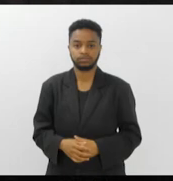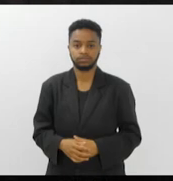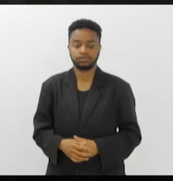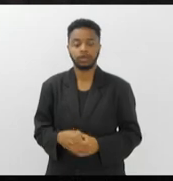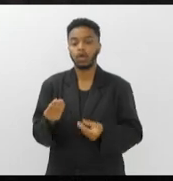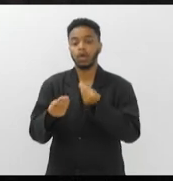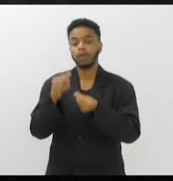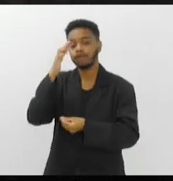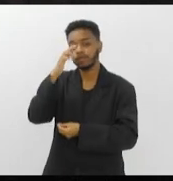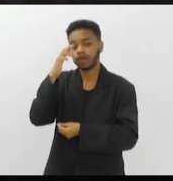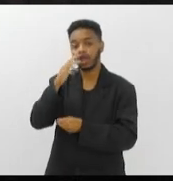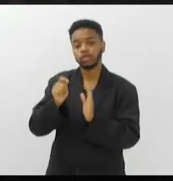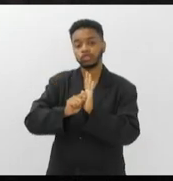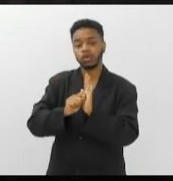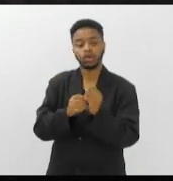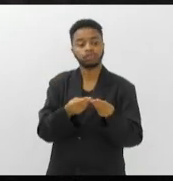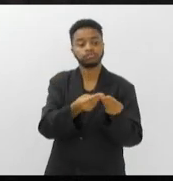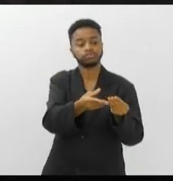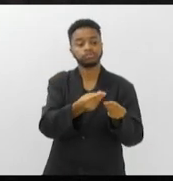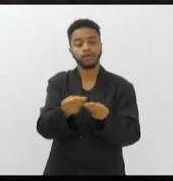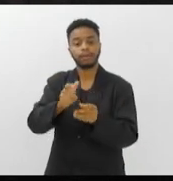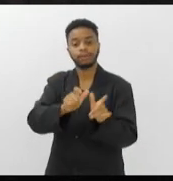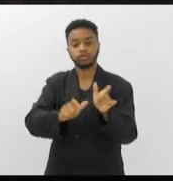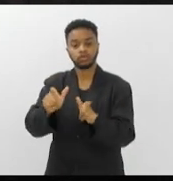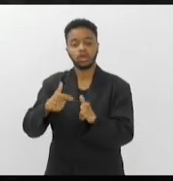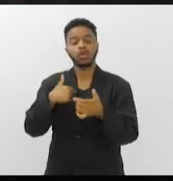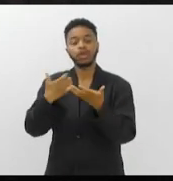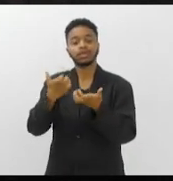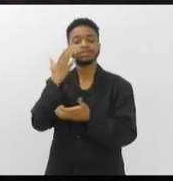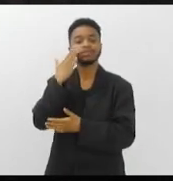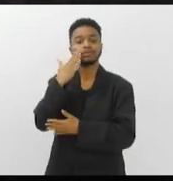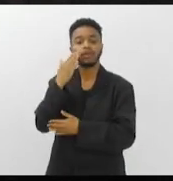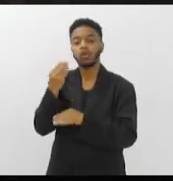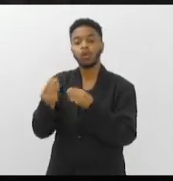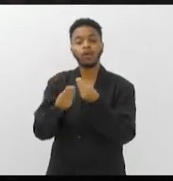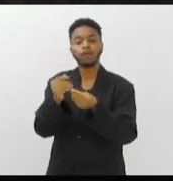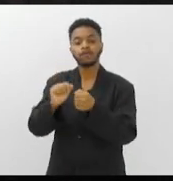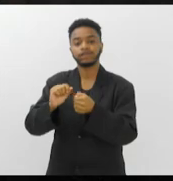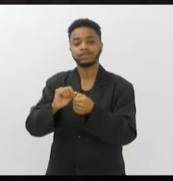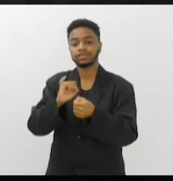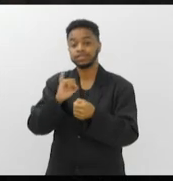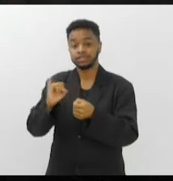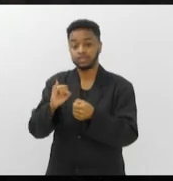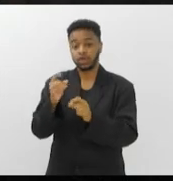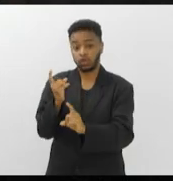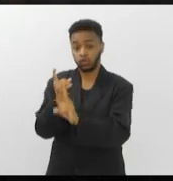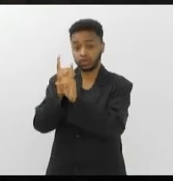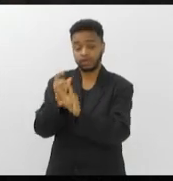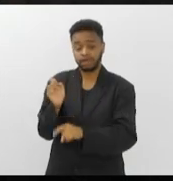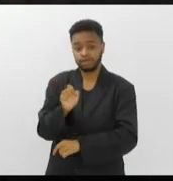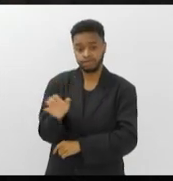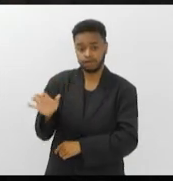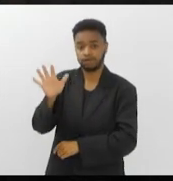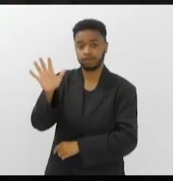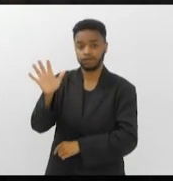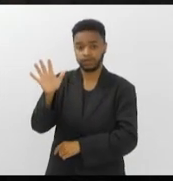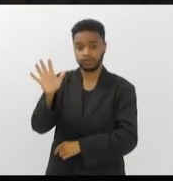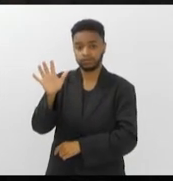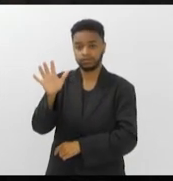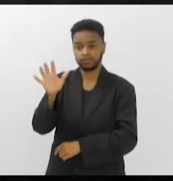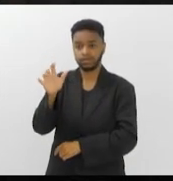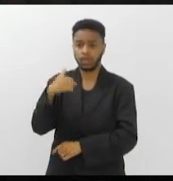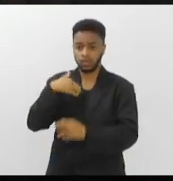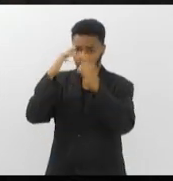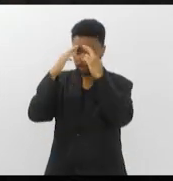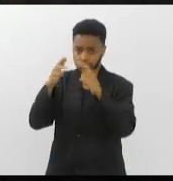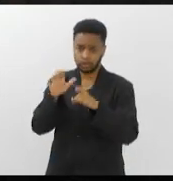essa droga chegar na mão do usuário. Eu quero saber como eles vão fazer quando pegarem na favela, na comunidade, com todo respeito